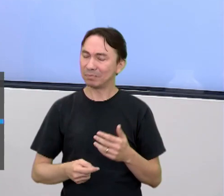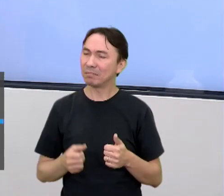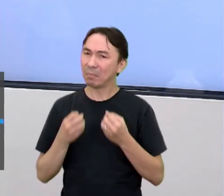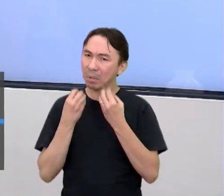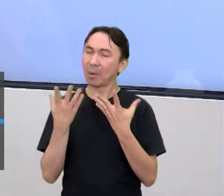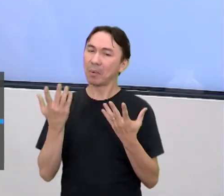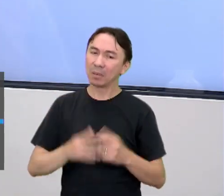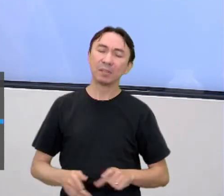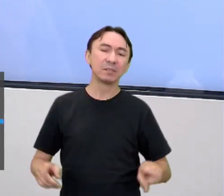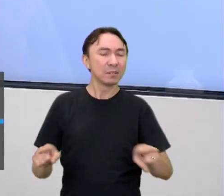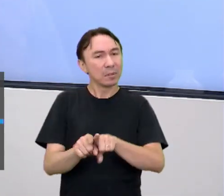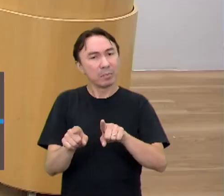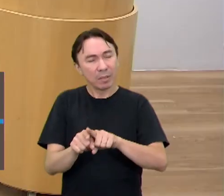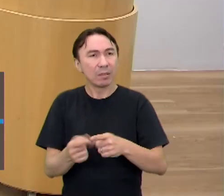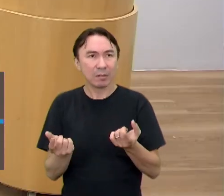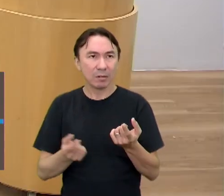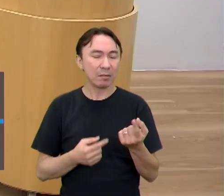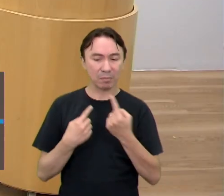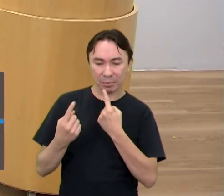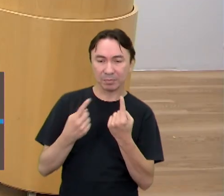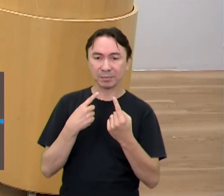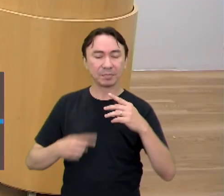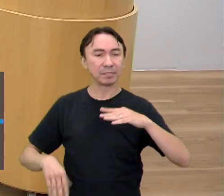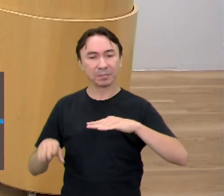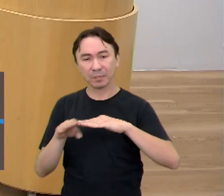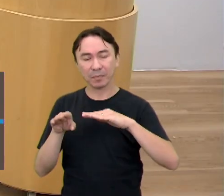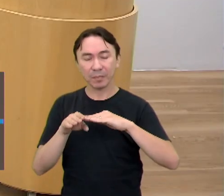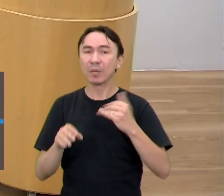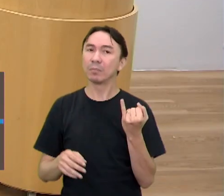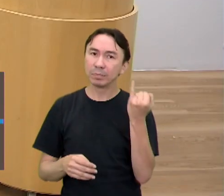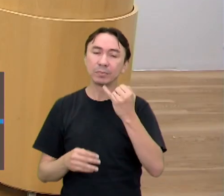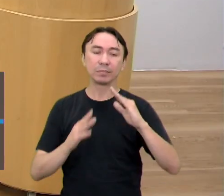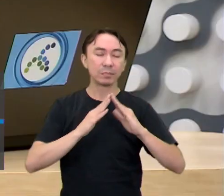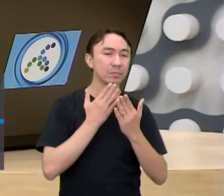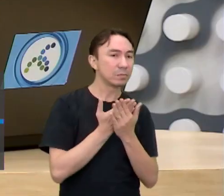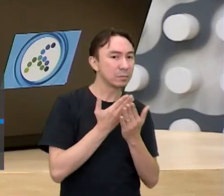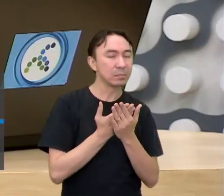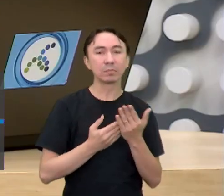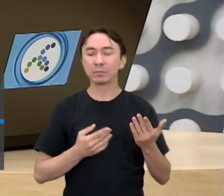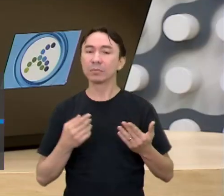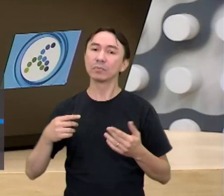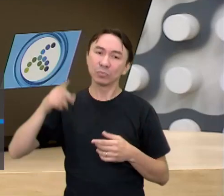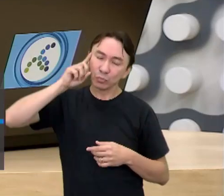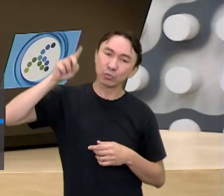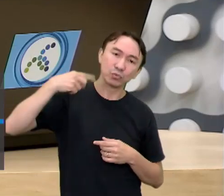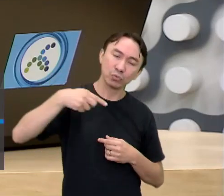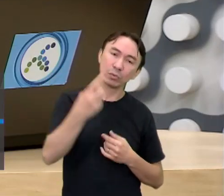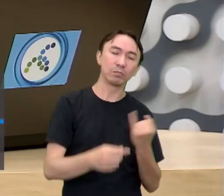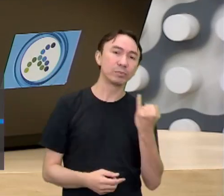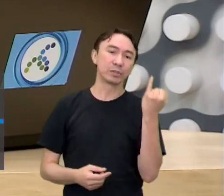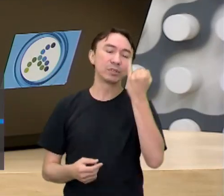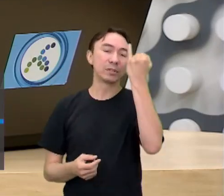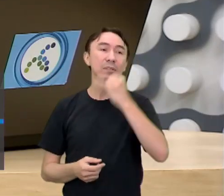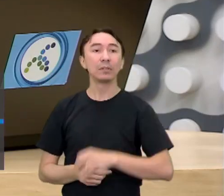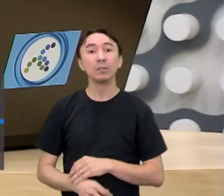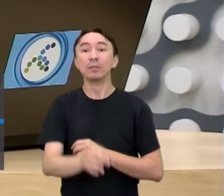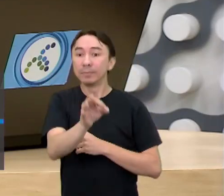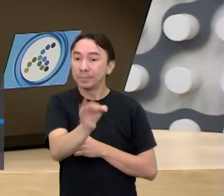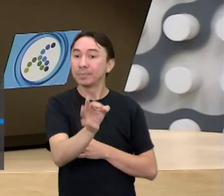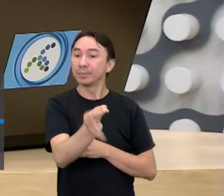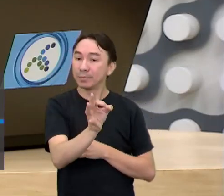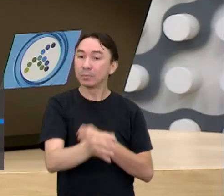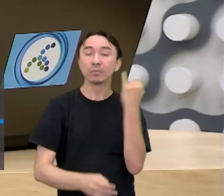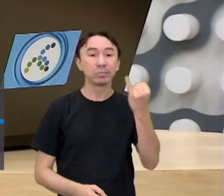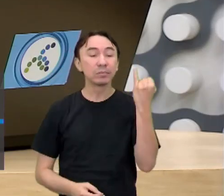atual, que é sempre muito importante, né, na nossa rotina na escola, né, Ale? Sim, é muito importante. Mas assim, o que eu percebo também é